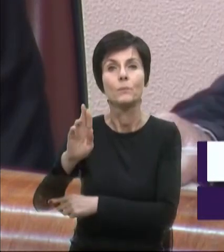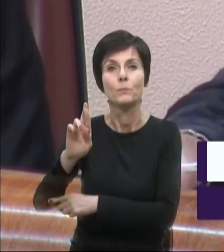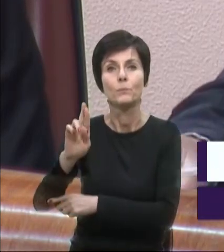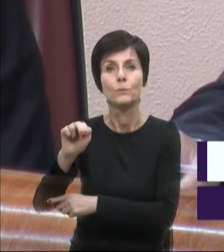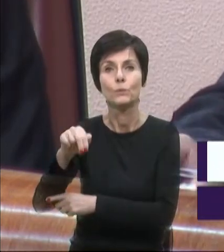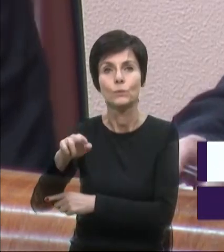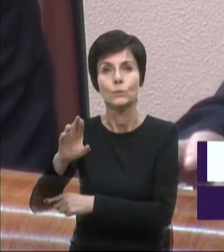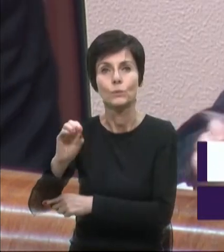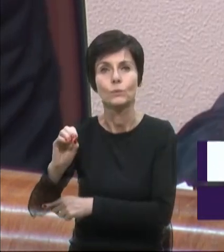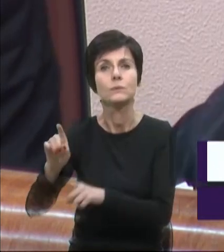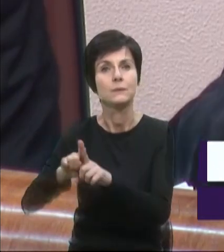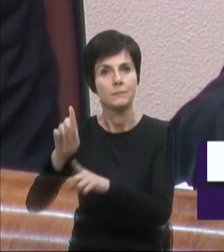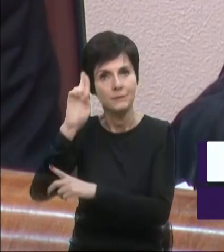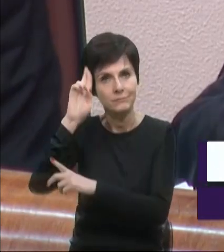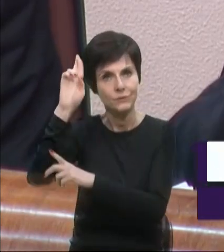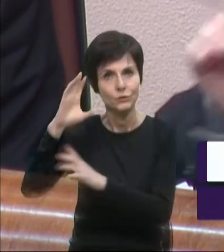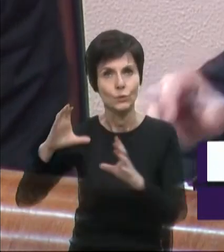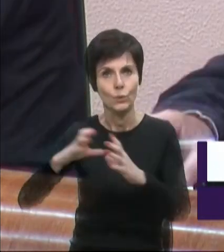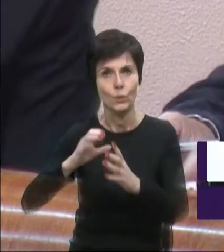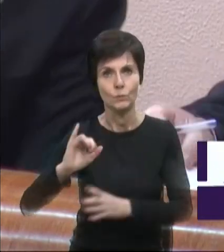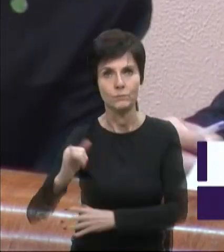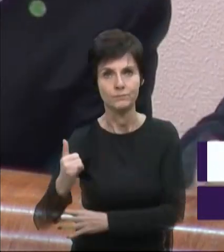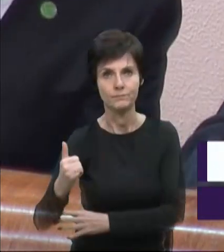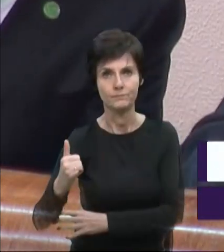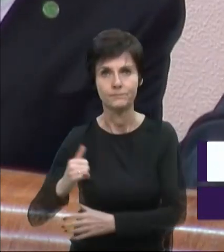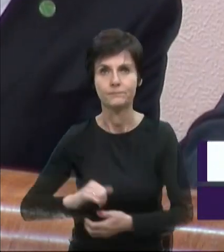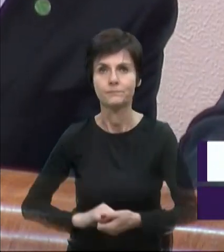são diretores.